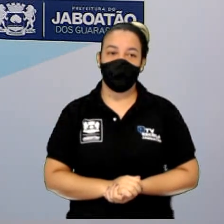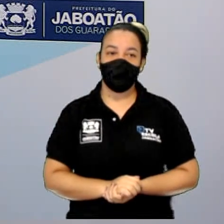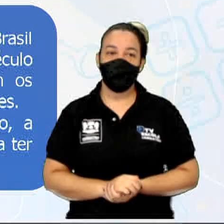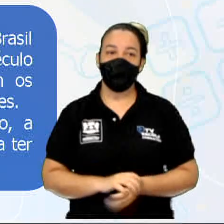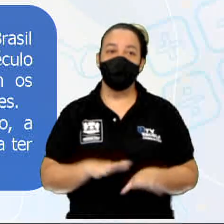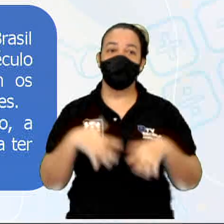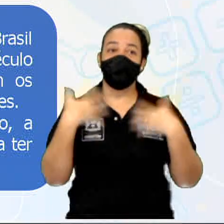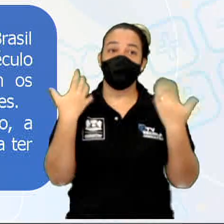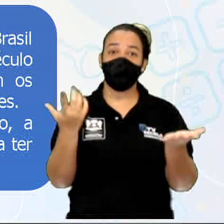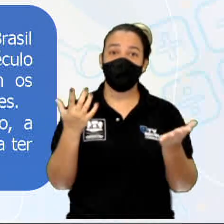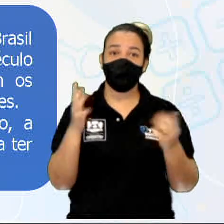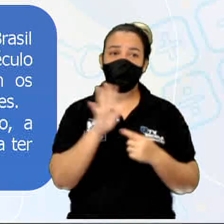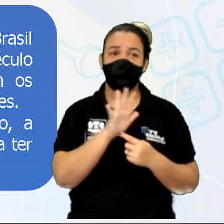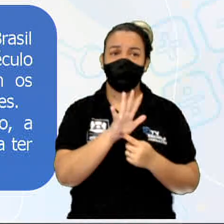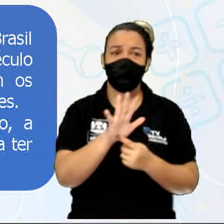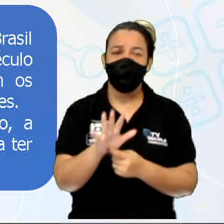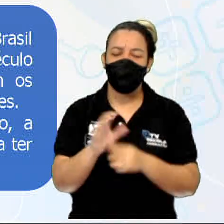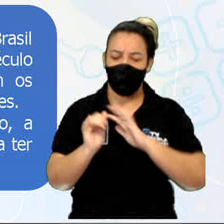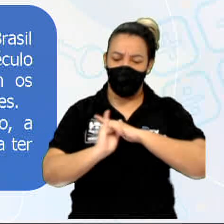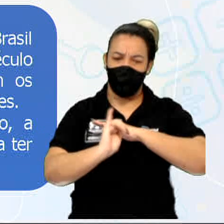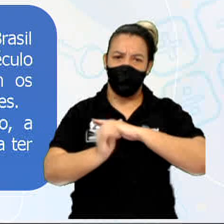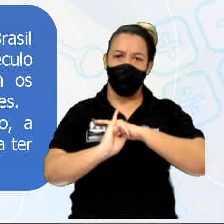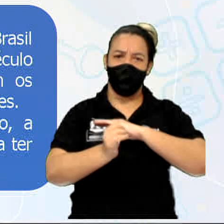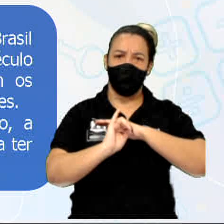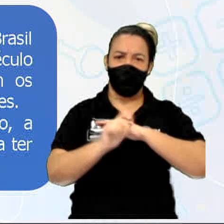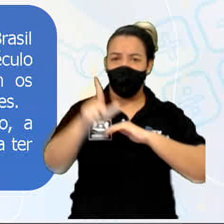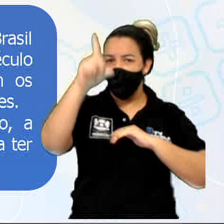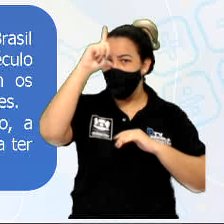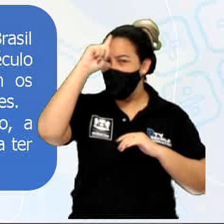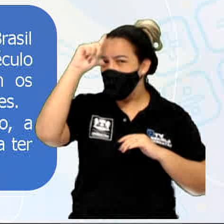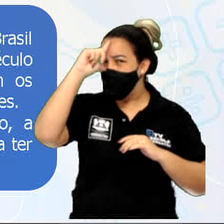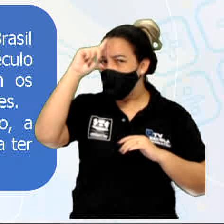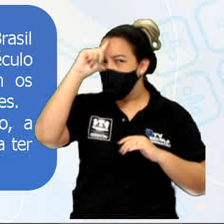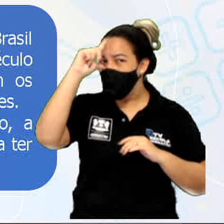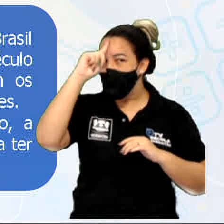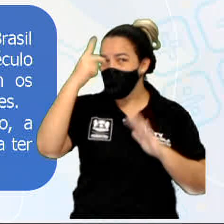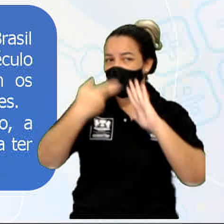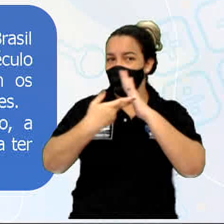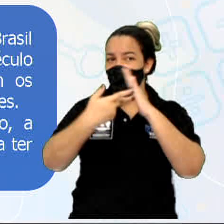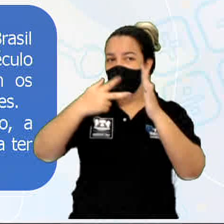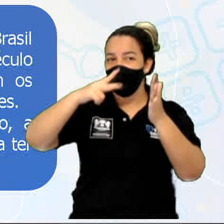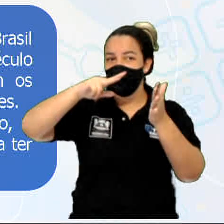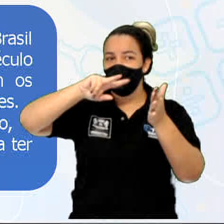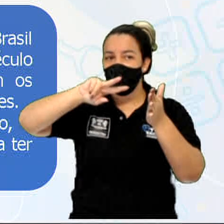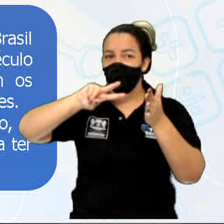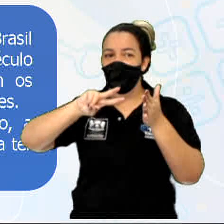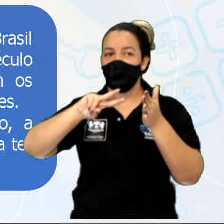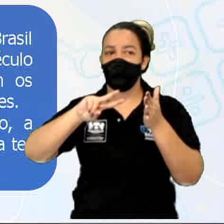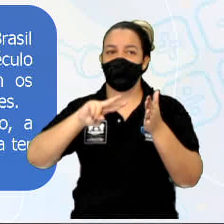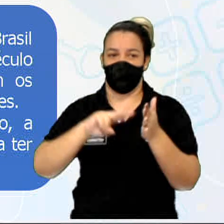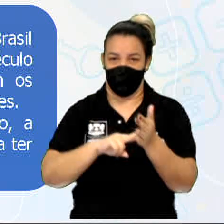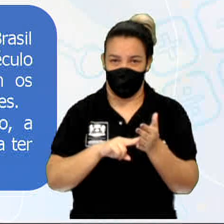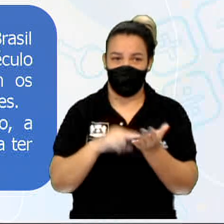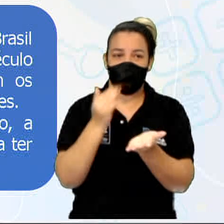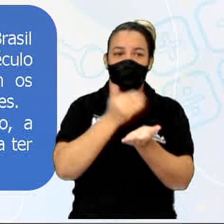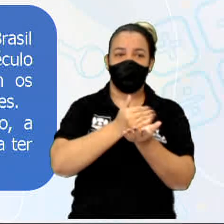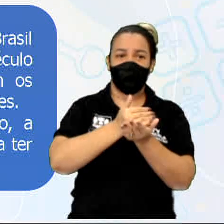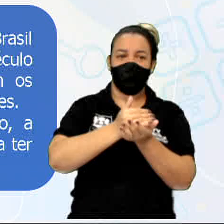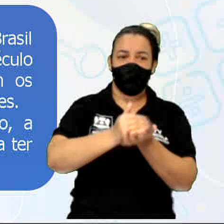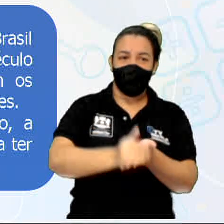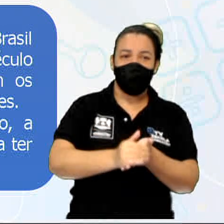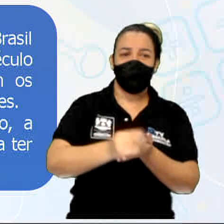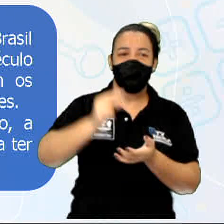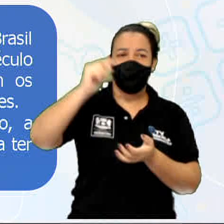Qual a sua origem? A palavra crônica deriva do latim crônica, que significava no início da era cristã o